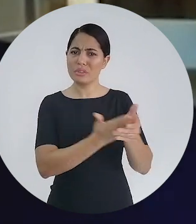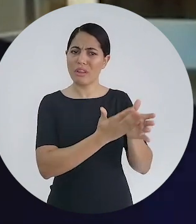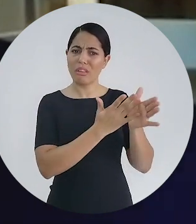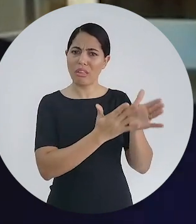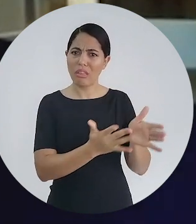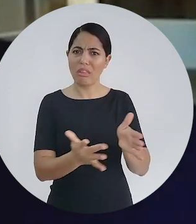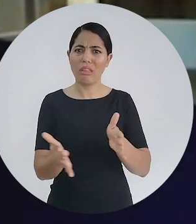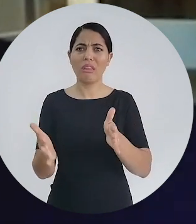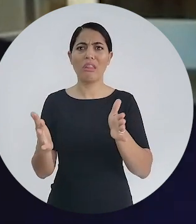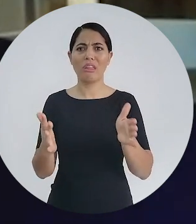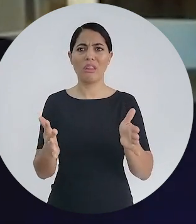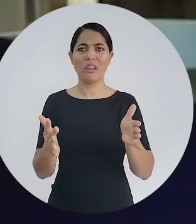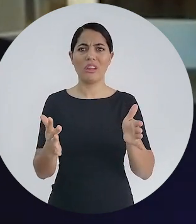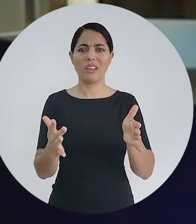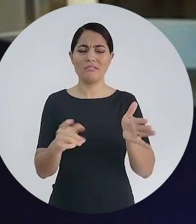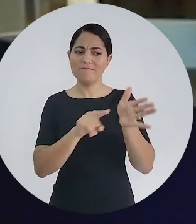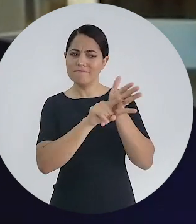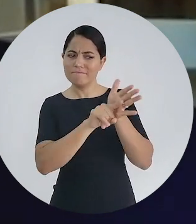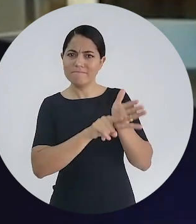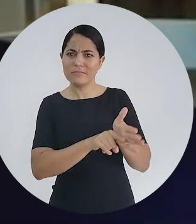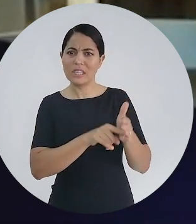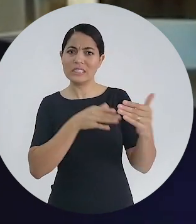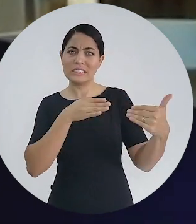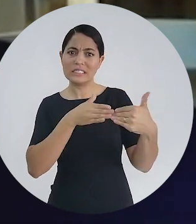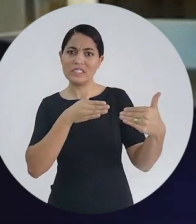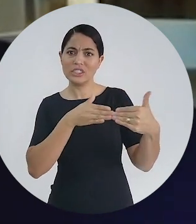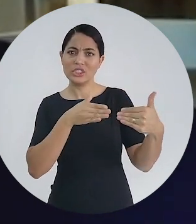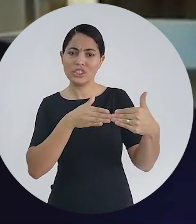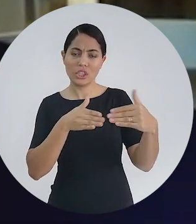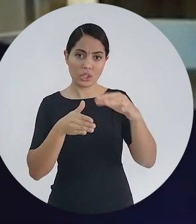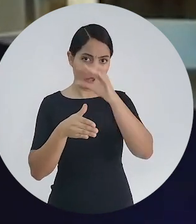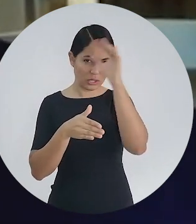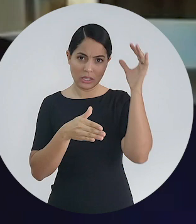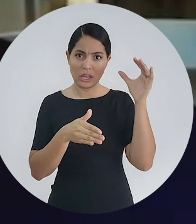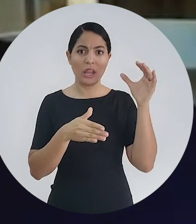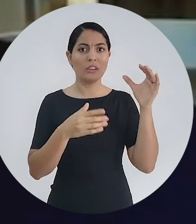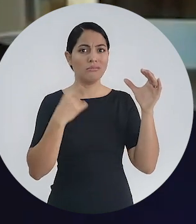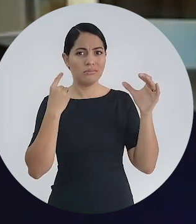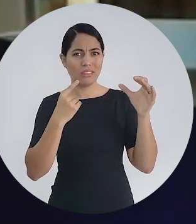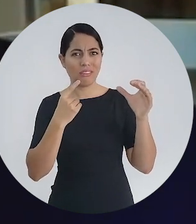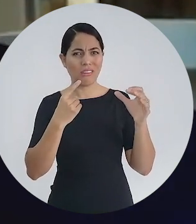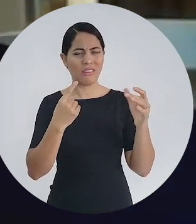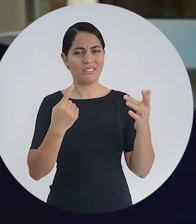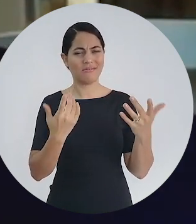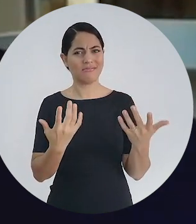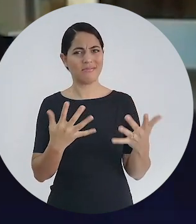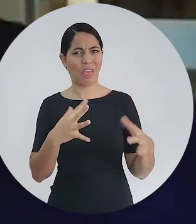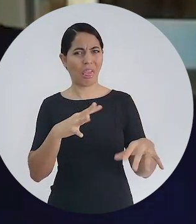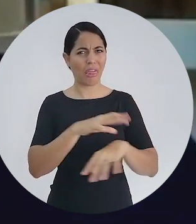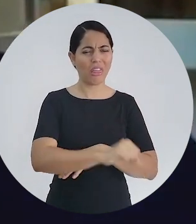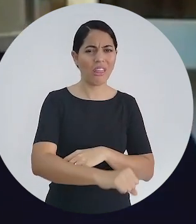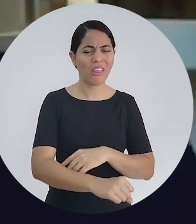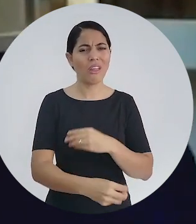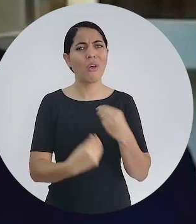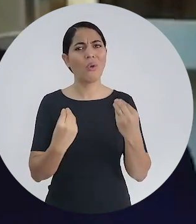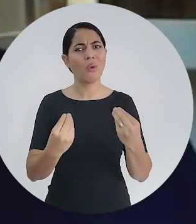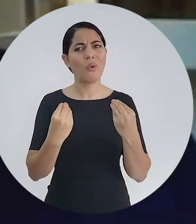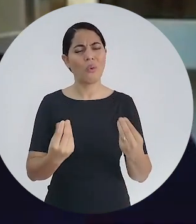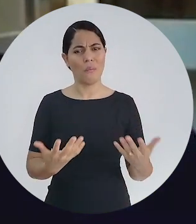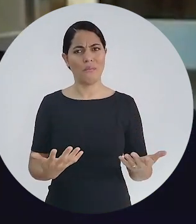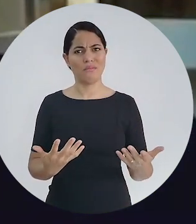atentado ao sigilo das comunicações advogado e cliente, ouvindo, comentando,